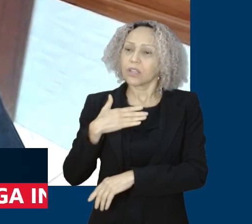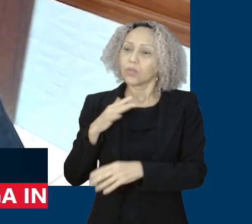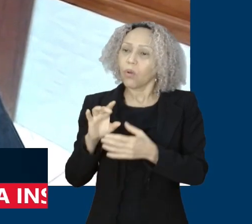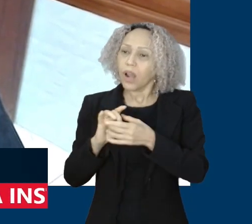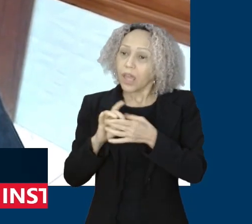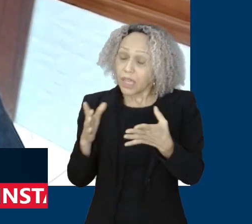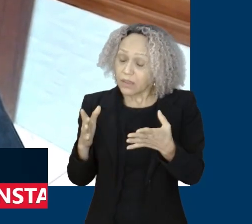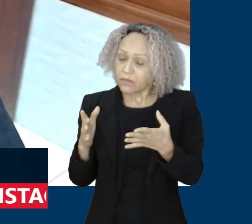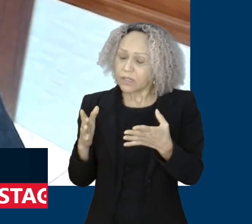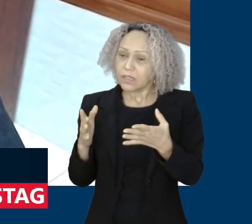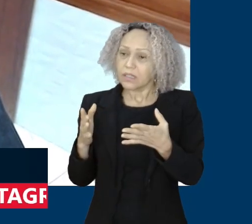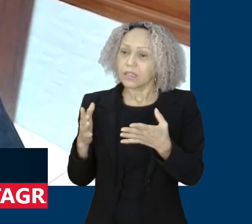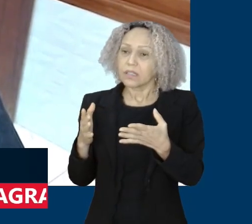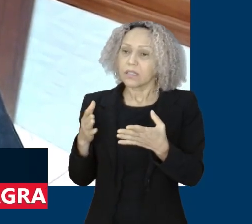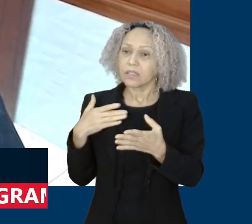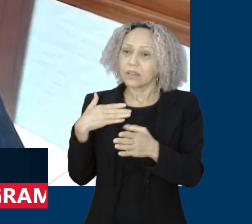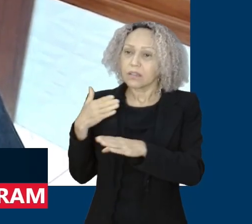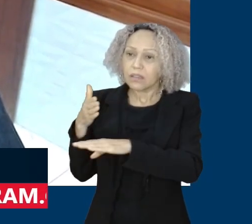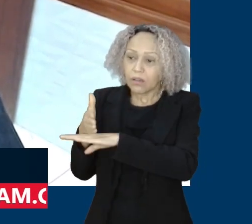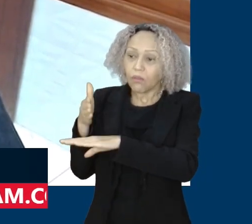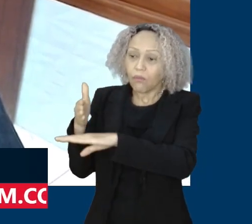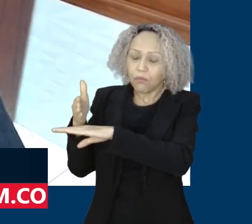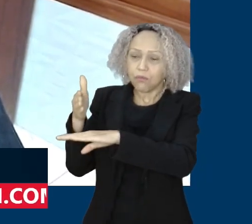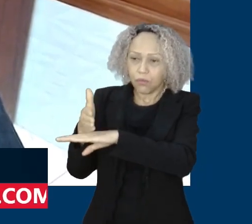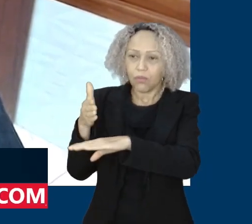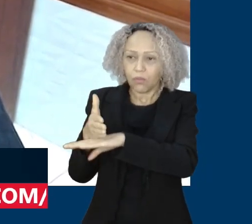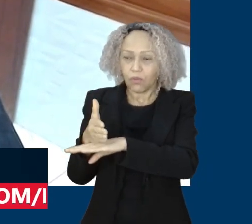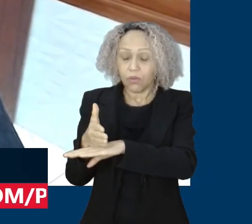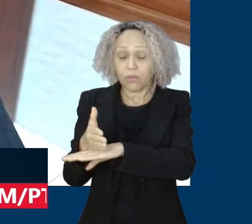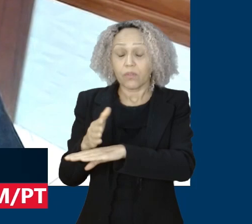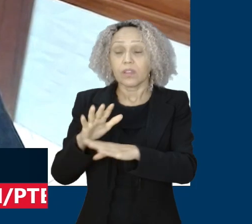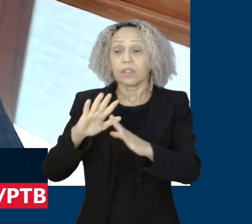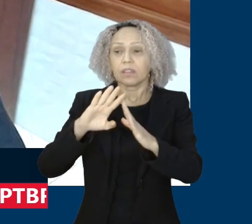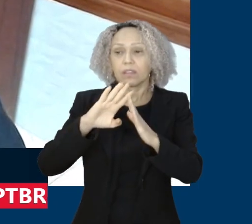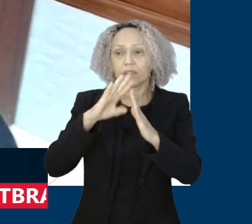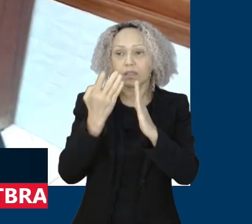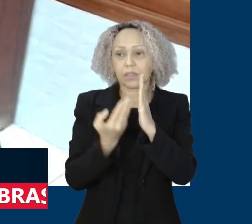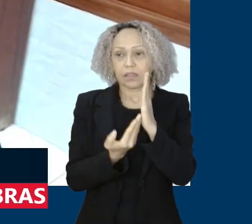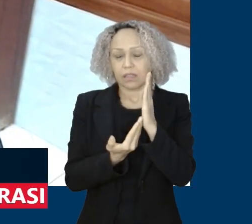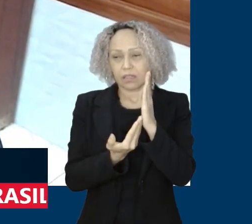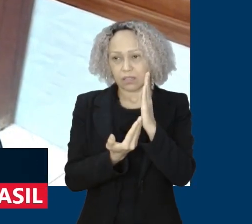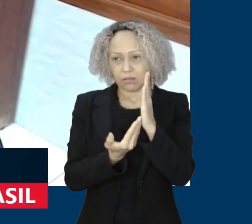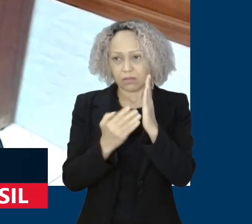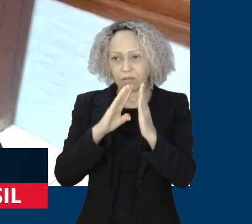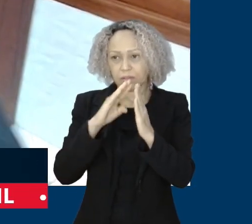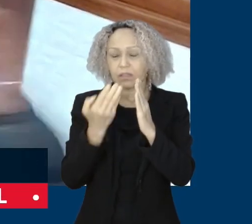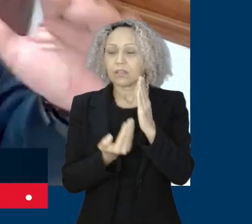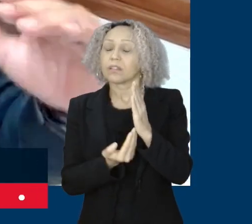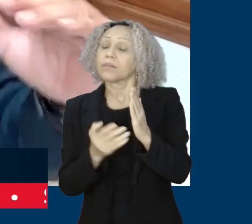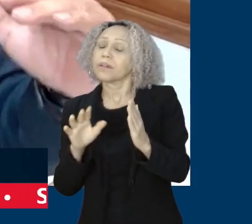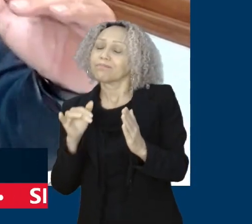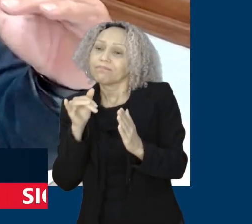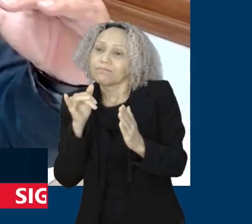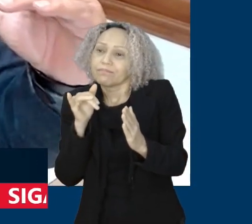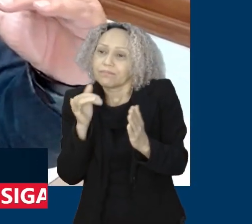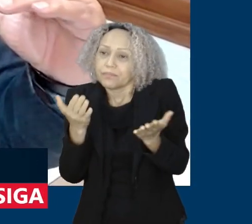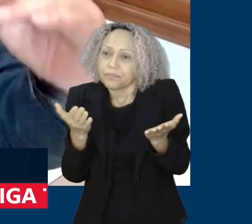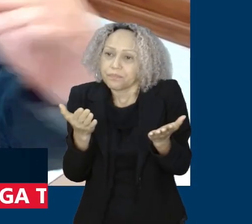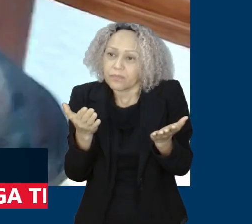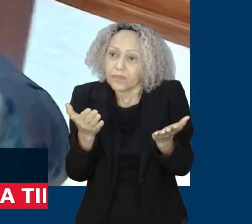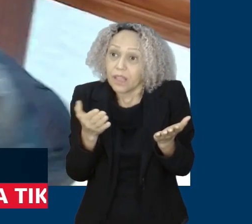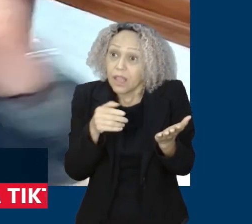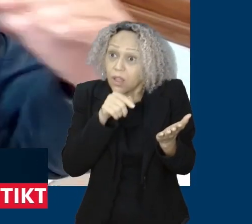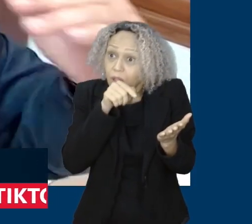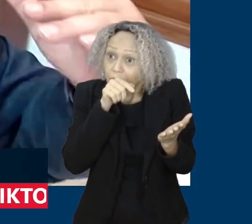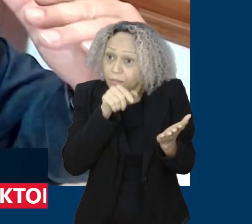agora dessa questão, que eu vou tratar da questão quilombola, e felizmente no governo Lula nós acabamos com o orçamento secreto.